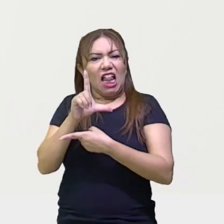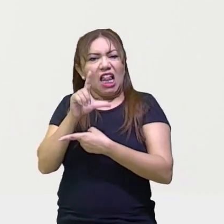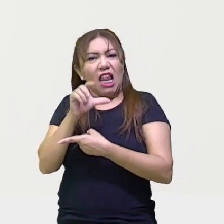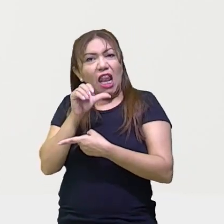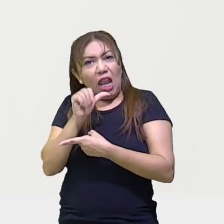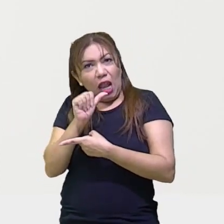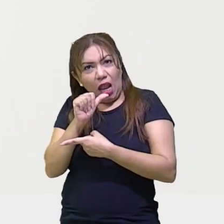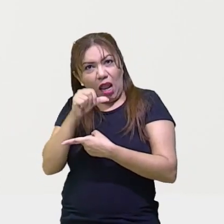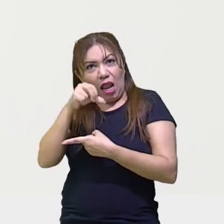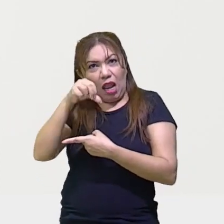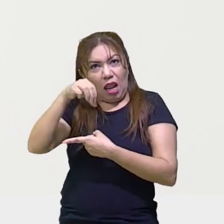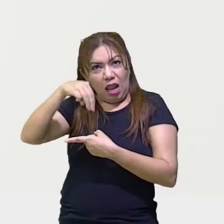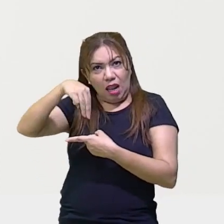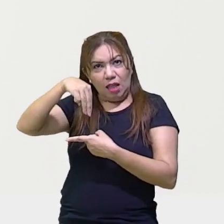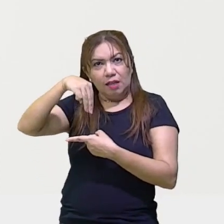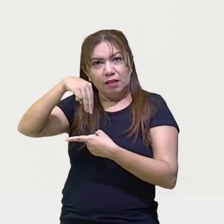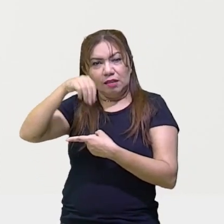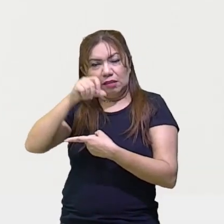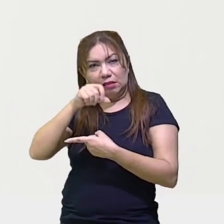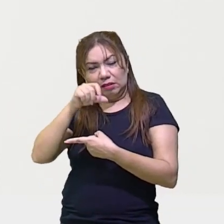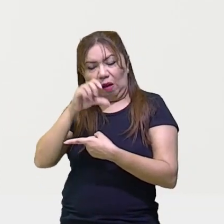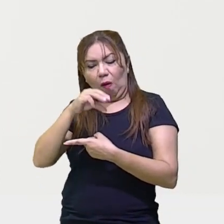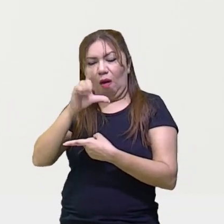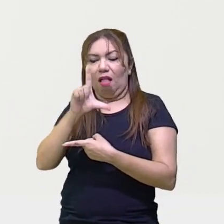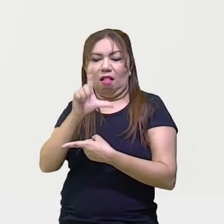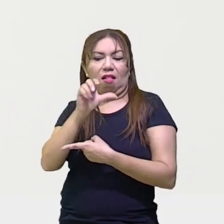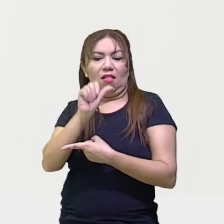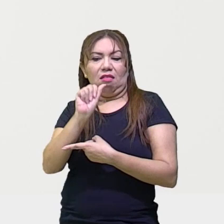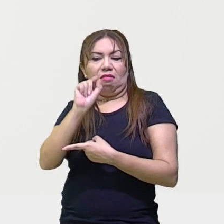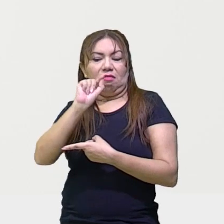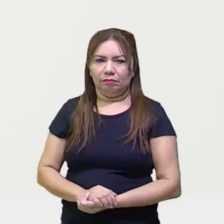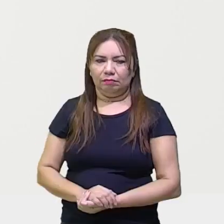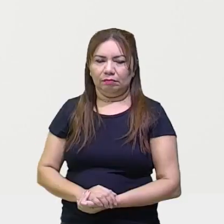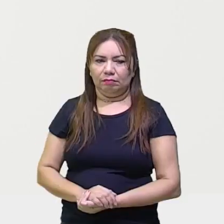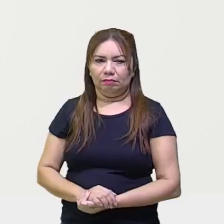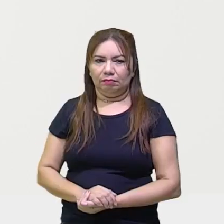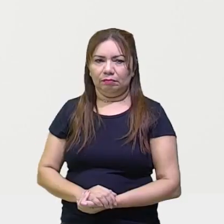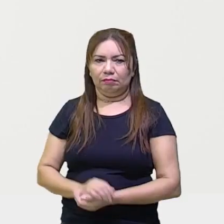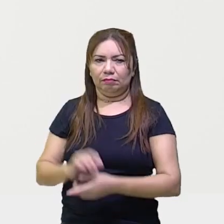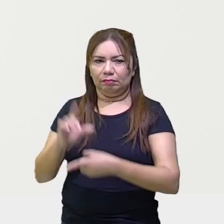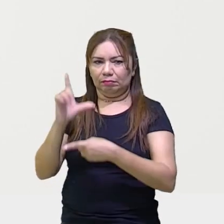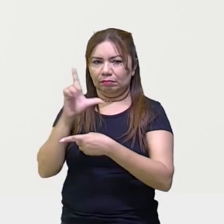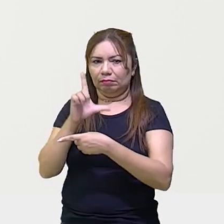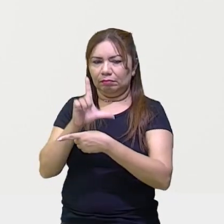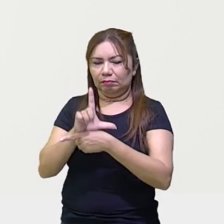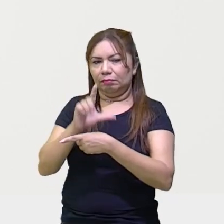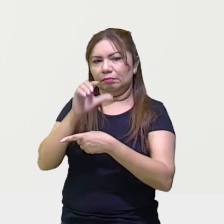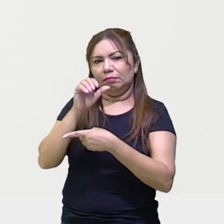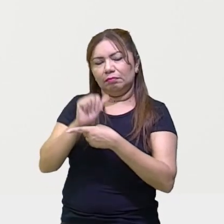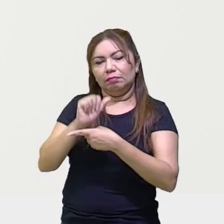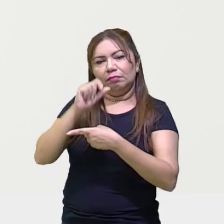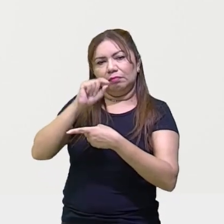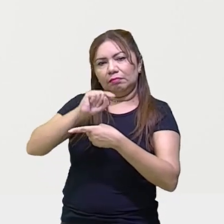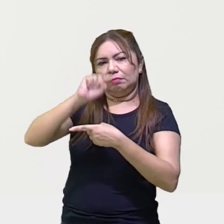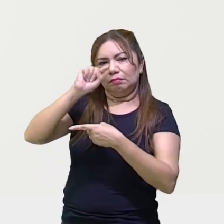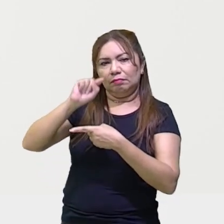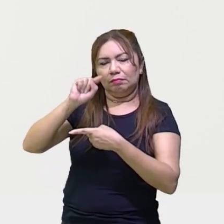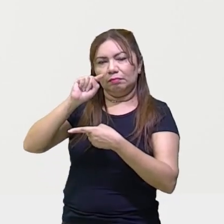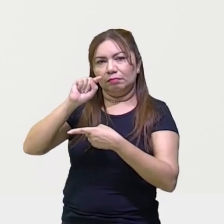mágica, príncipe. Tá tudo aqui, ó. Vou fazer aqui, ó. Lâmpada,